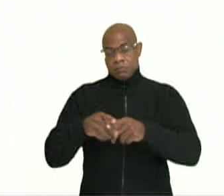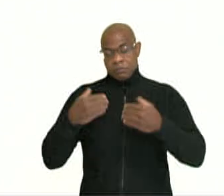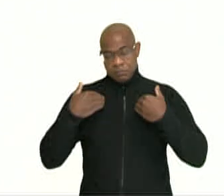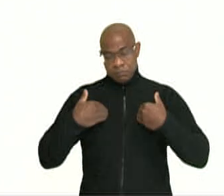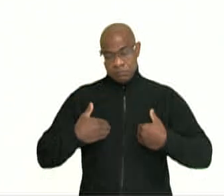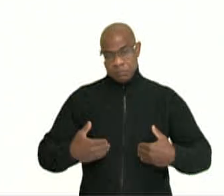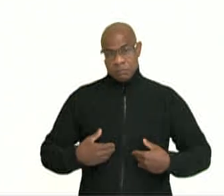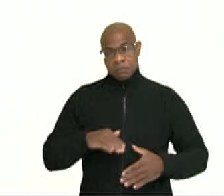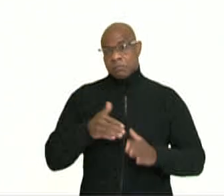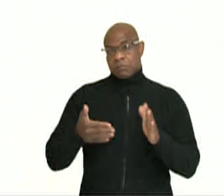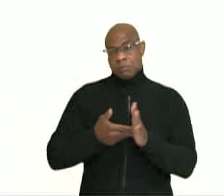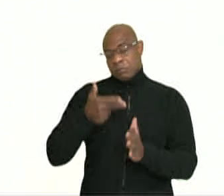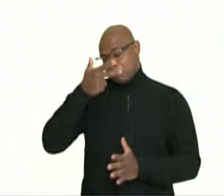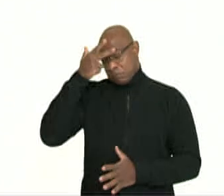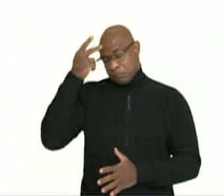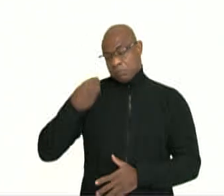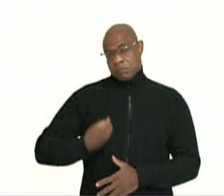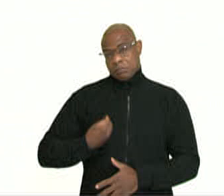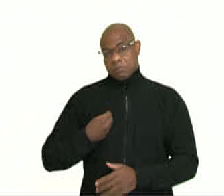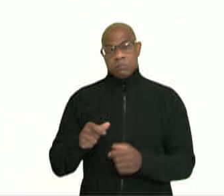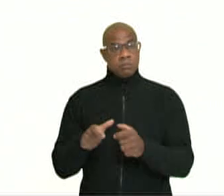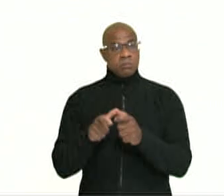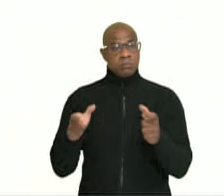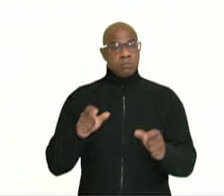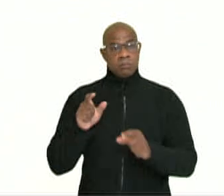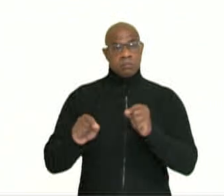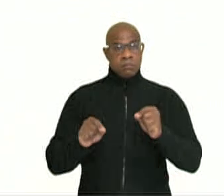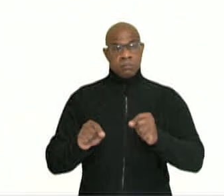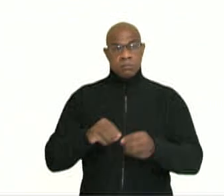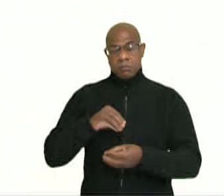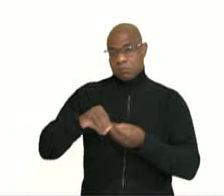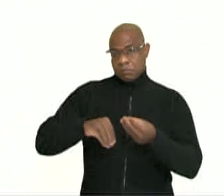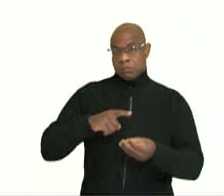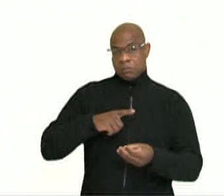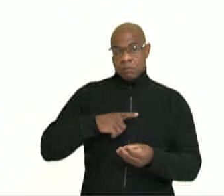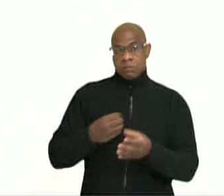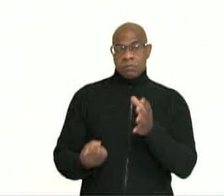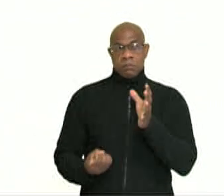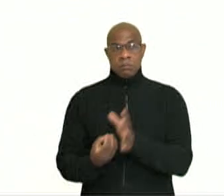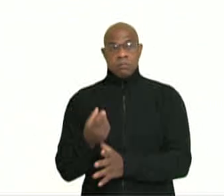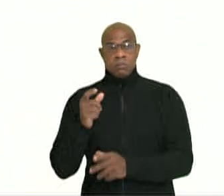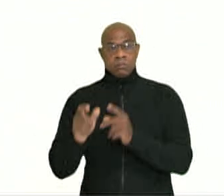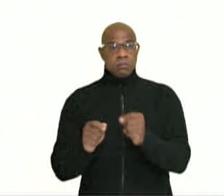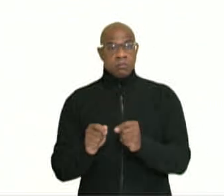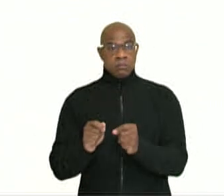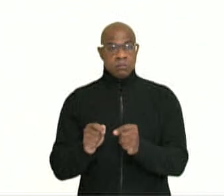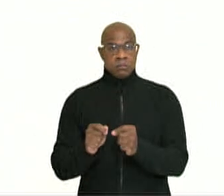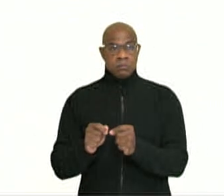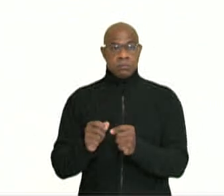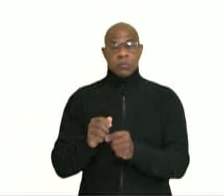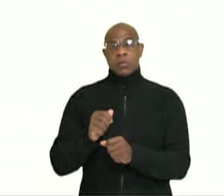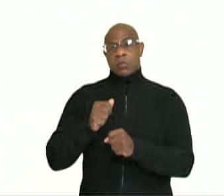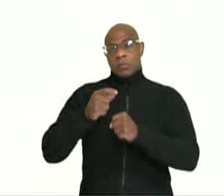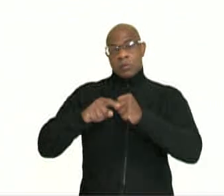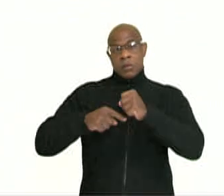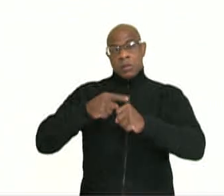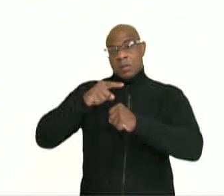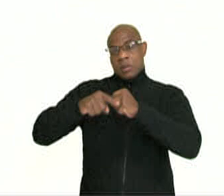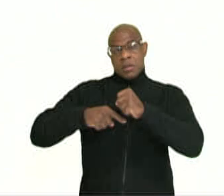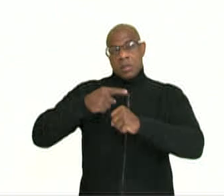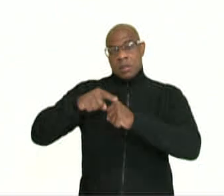em todos os seres vivos. A maioria dos compostos existentes são formados por rearranjo de átomos que ocorrem por meio